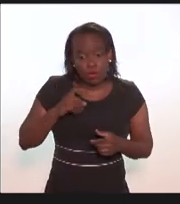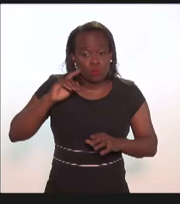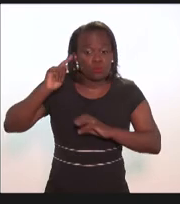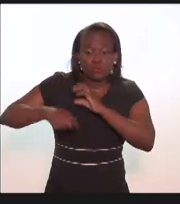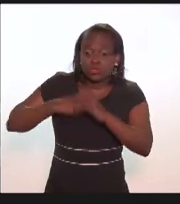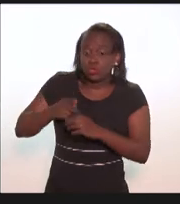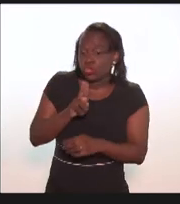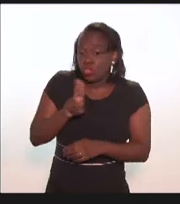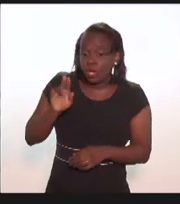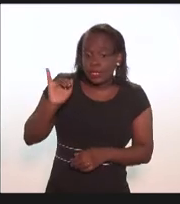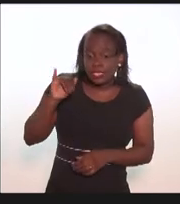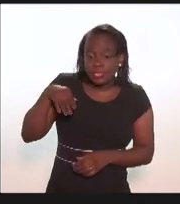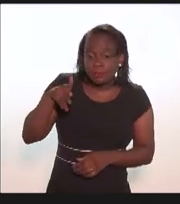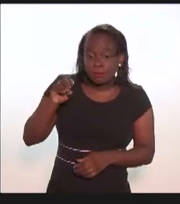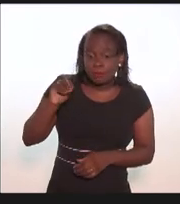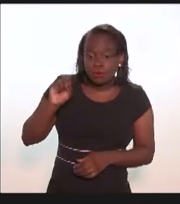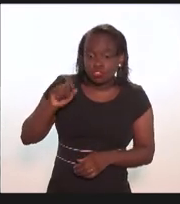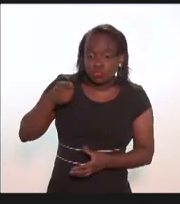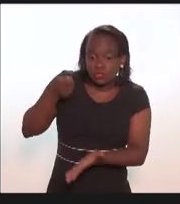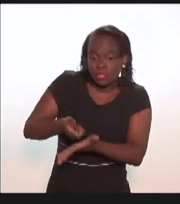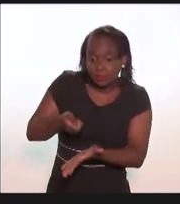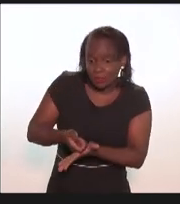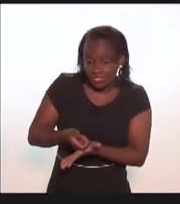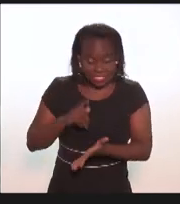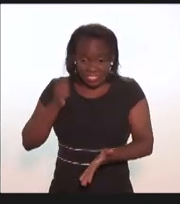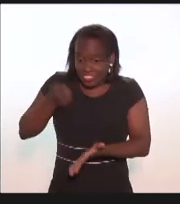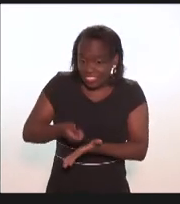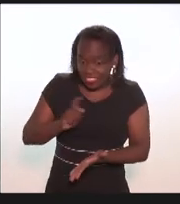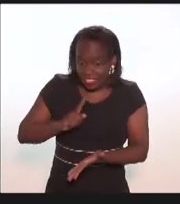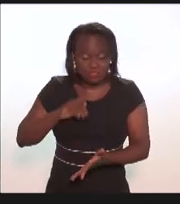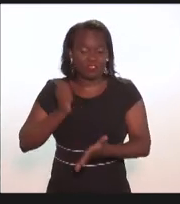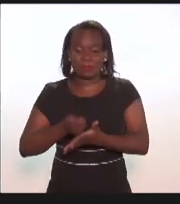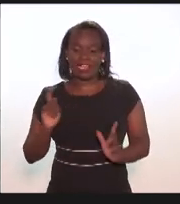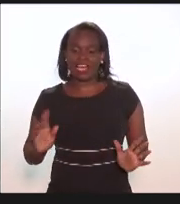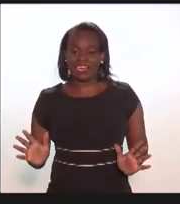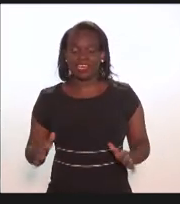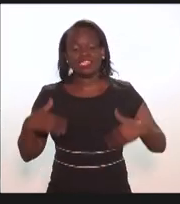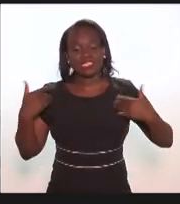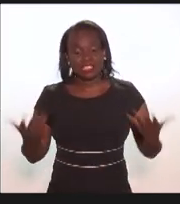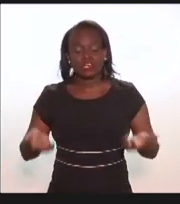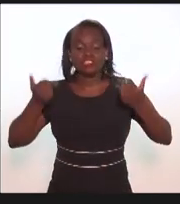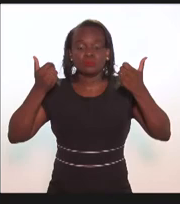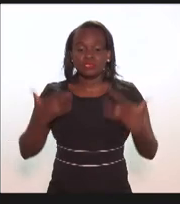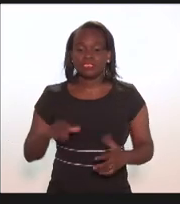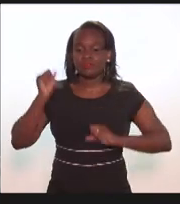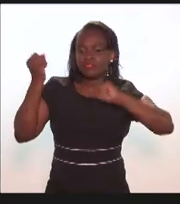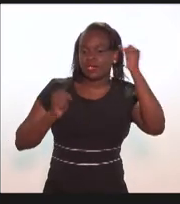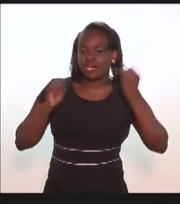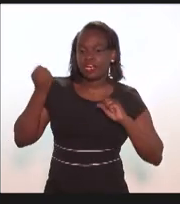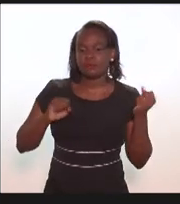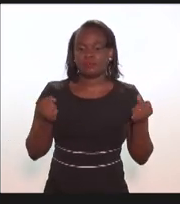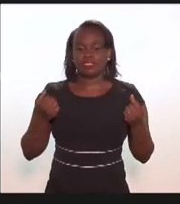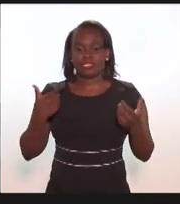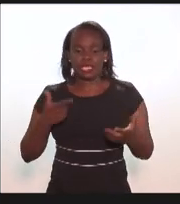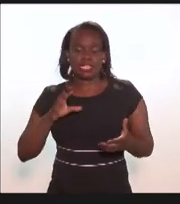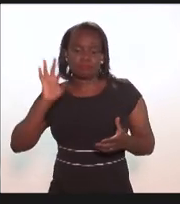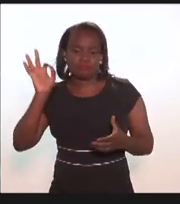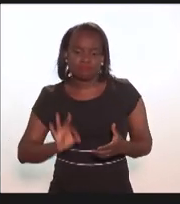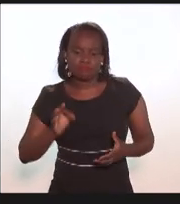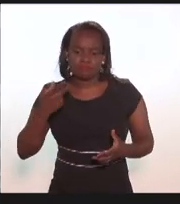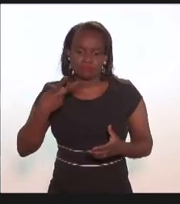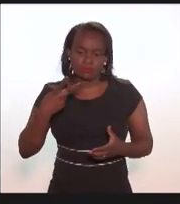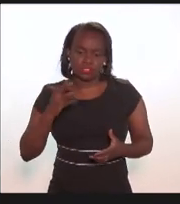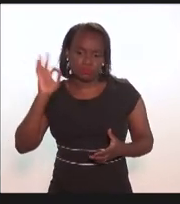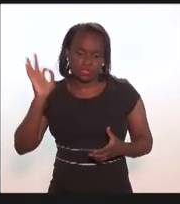né? Senão as pessoas não pagam. Então, quando o Luiz Paulo fala para a indústria uma alíquota efetiva de 2%, A gente